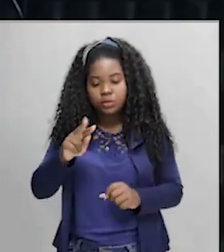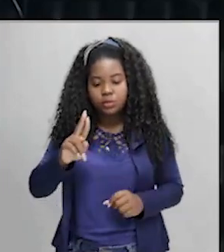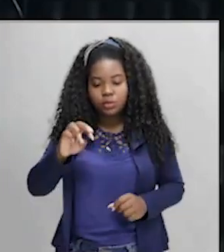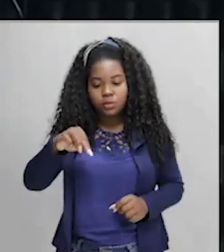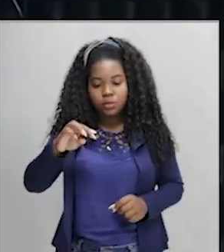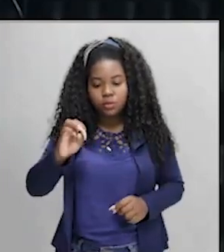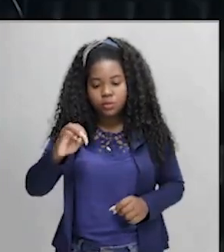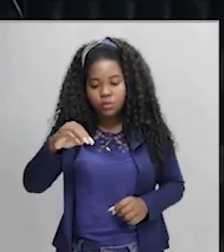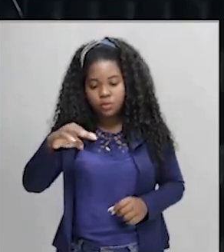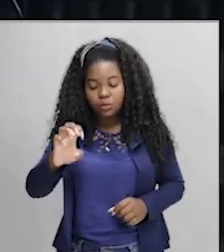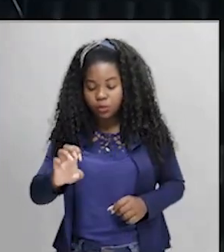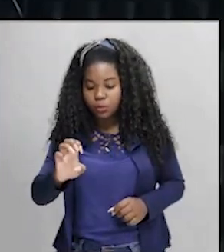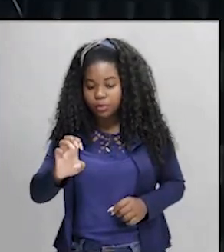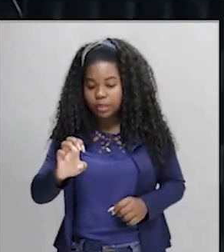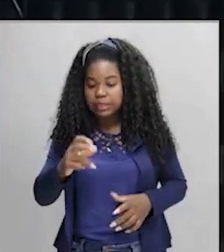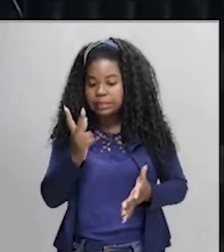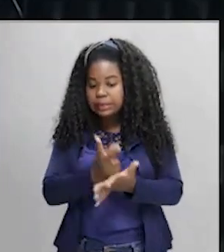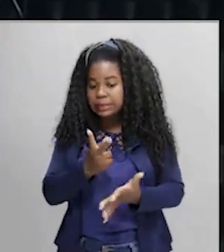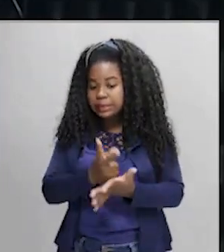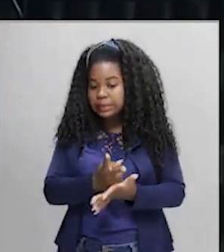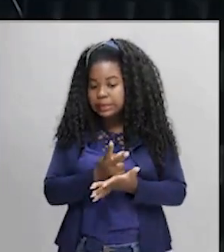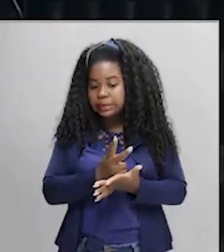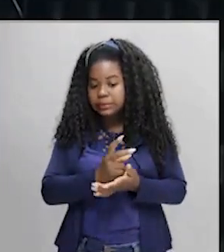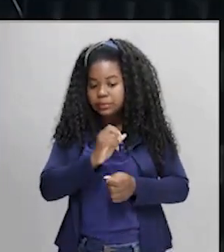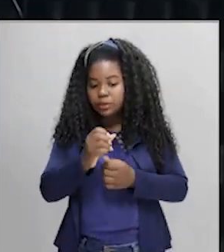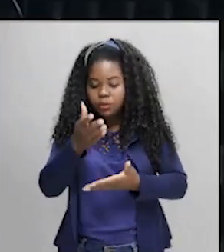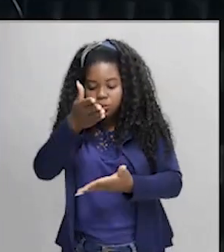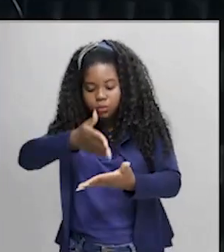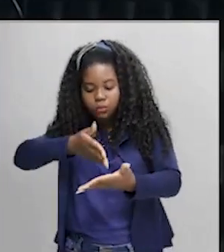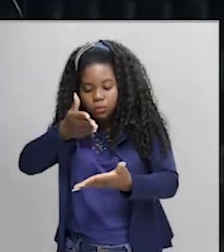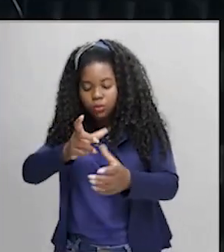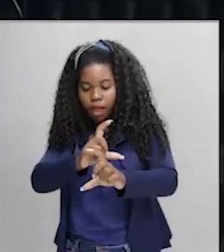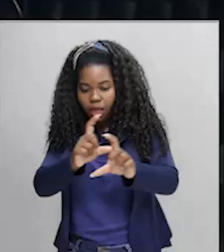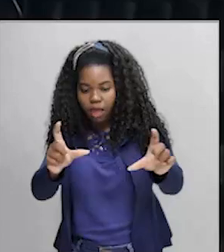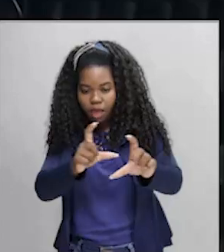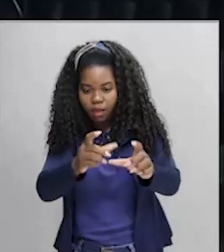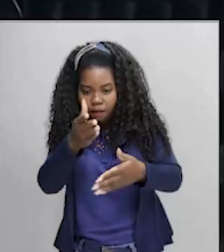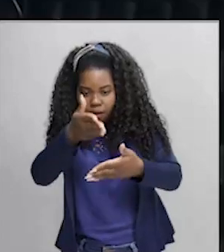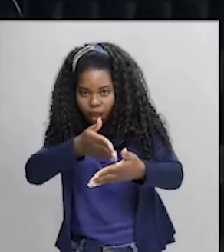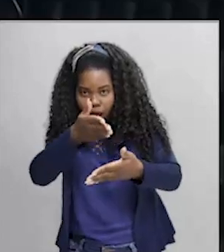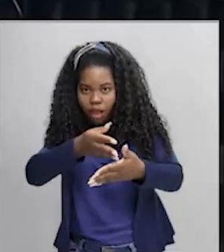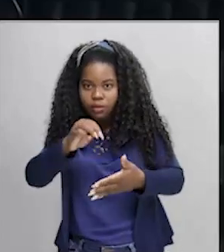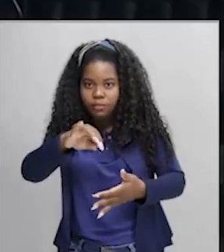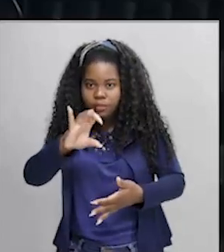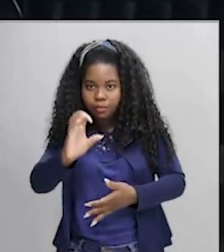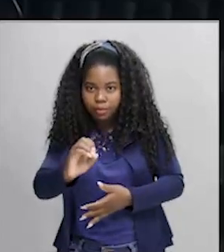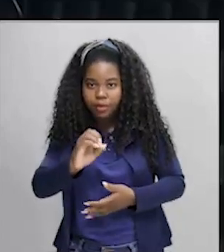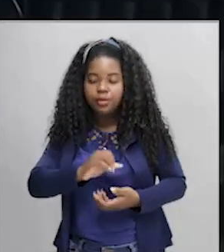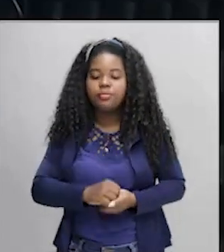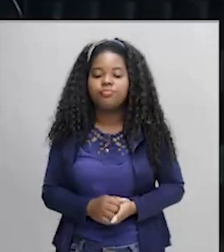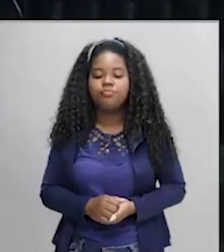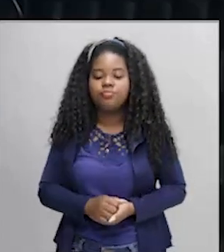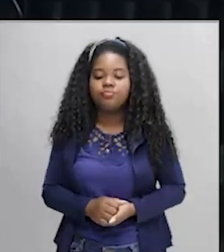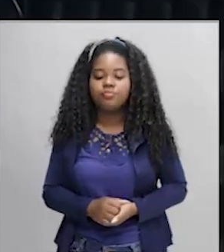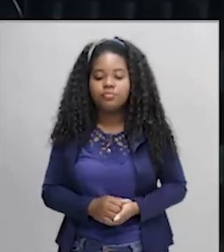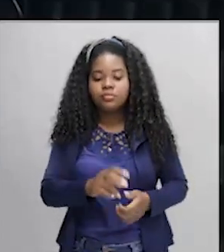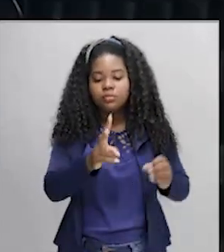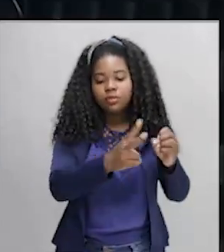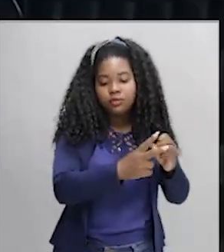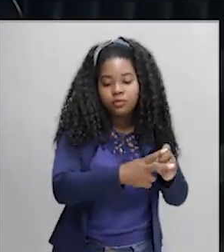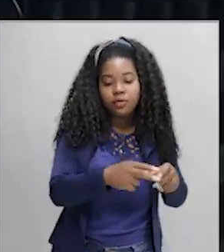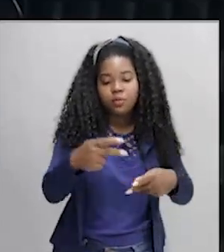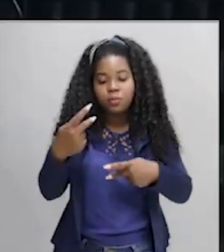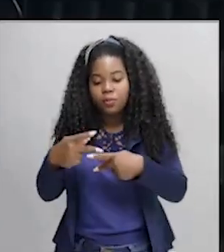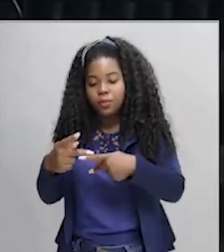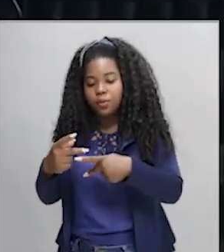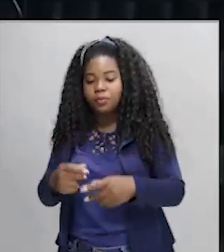objeto, e esse pronome sempre vem no meio, tá bom? Aí é uma regra, o pronome vem entre o verbo e a